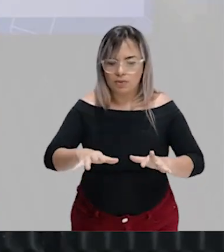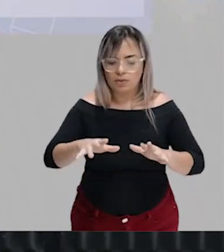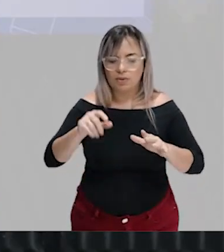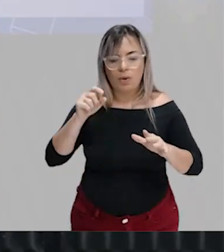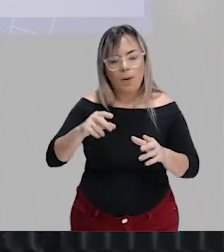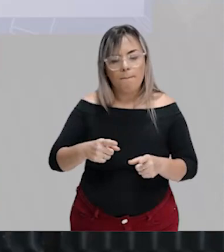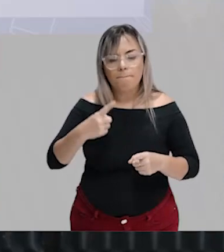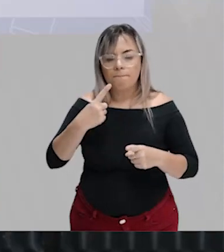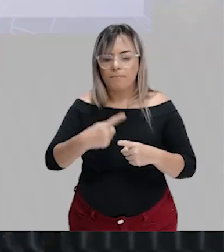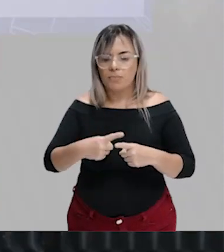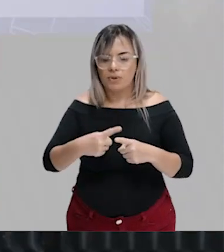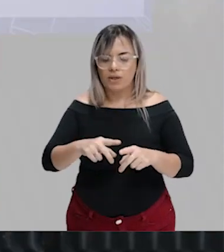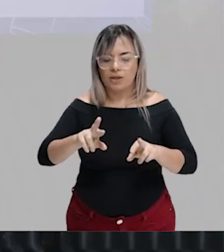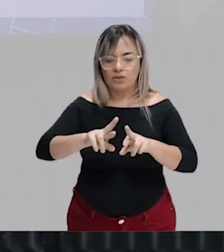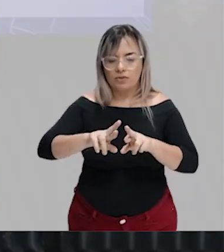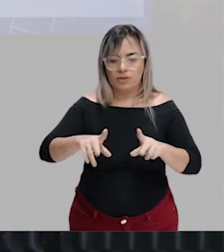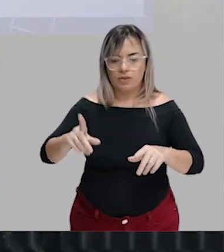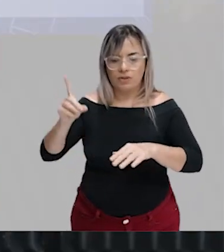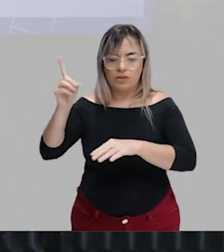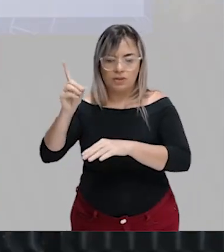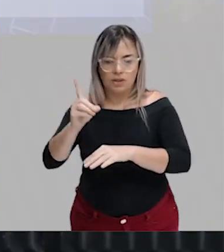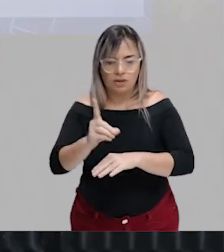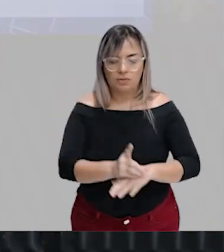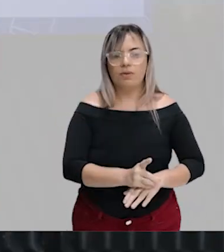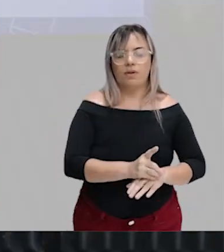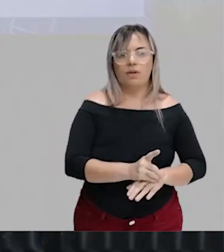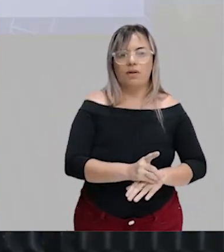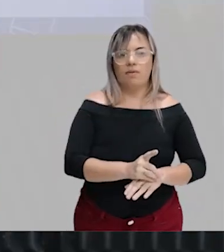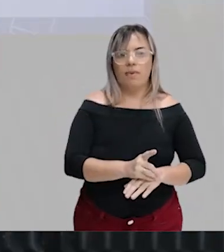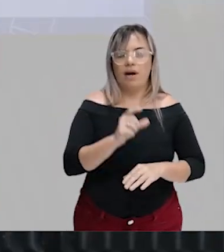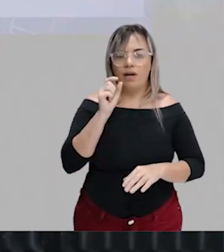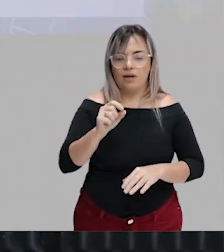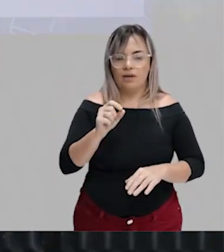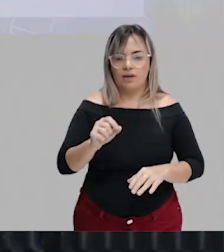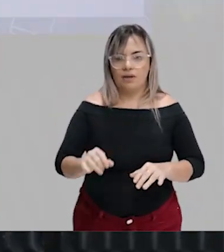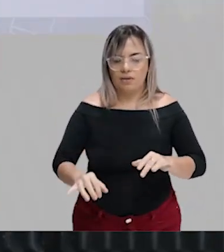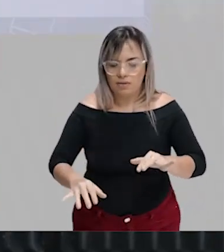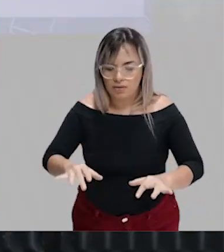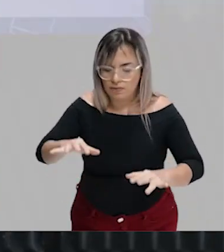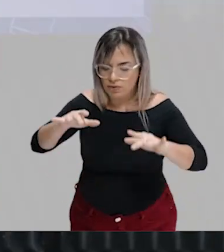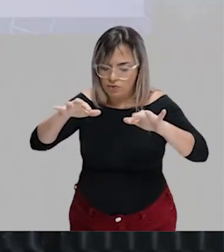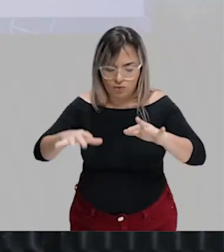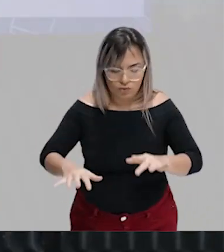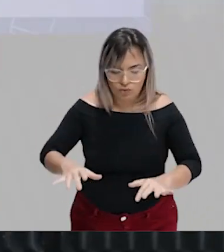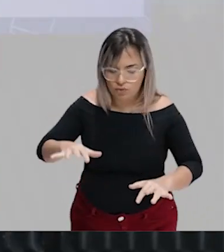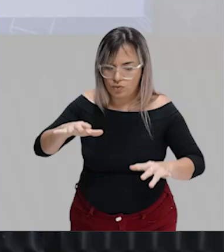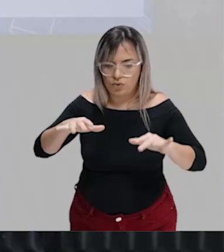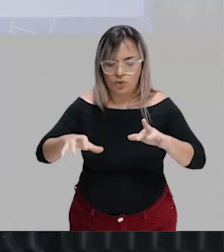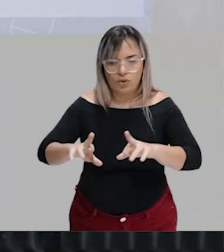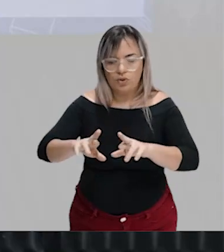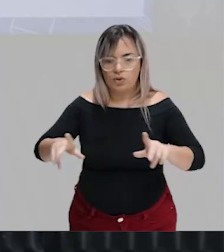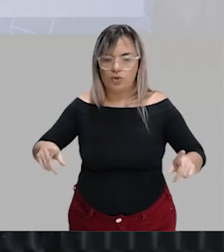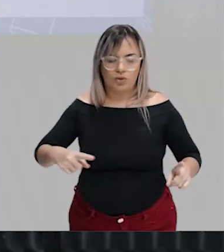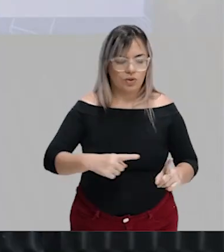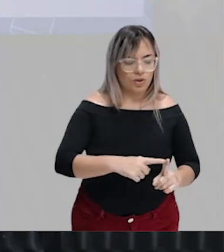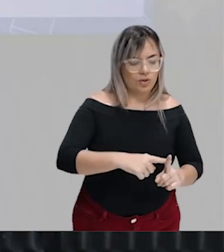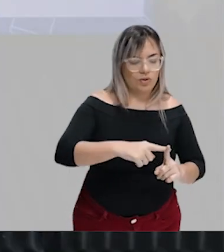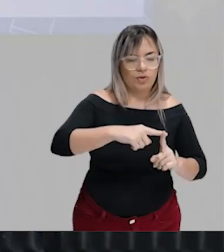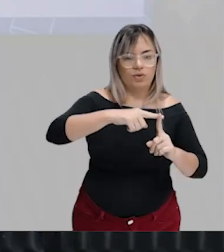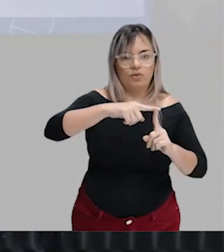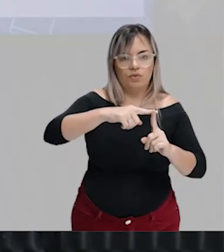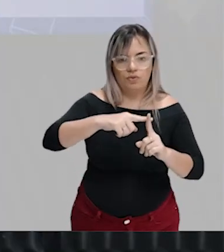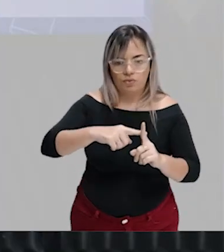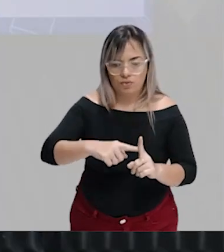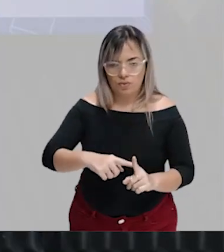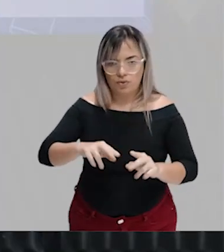Então a convecção ela ocorre graças à diferença de densidade que é ocasionado por conta da diferença de temperatura.